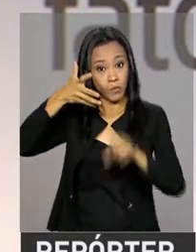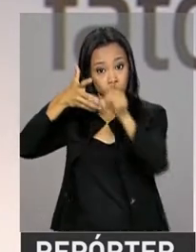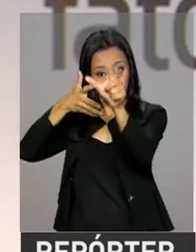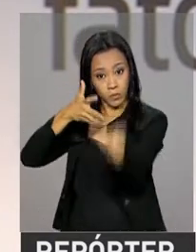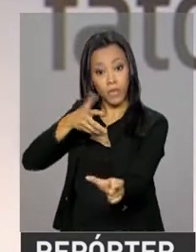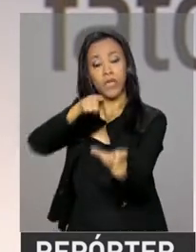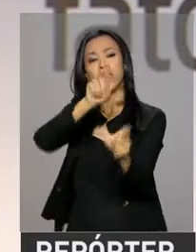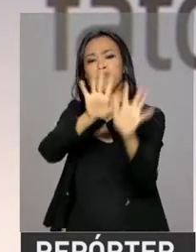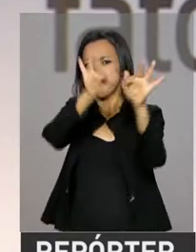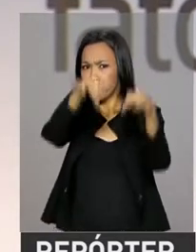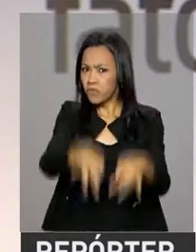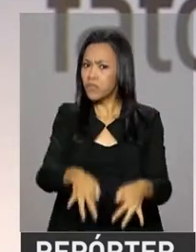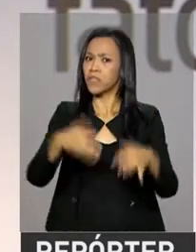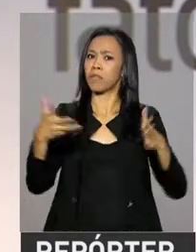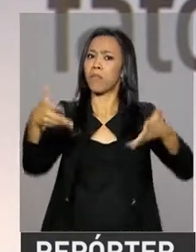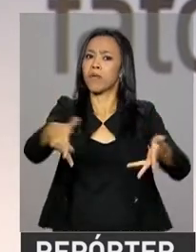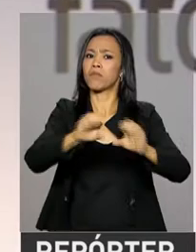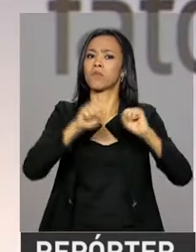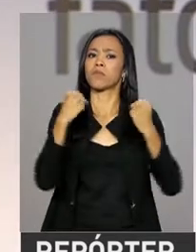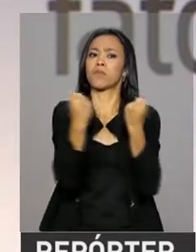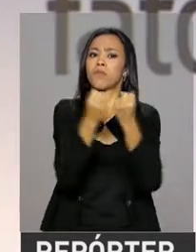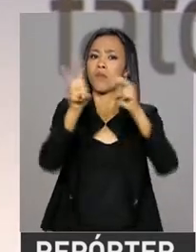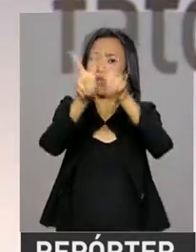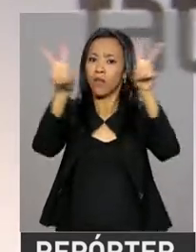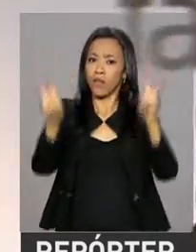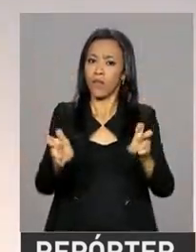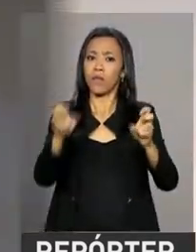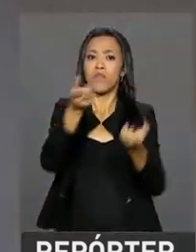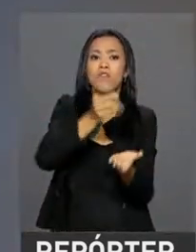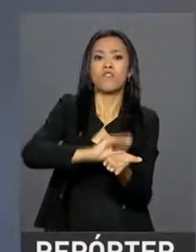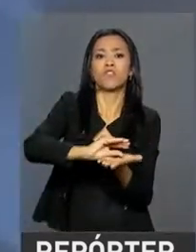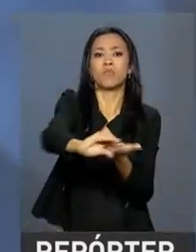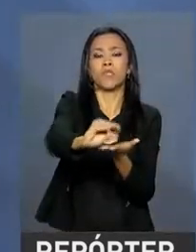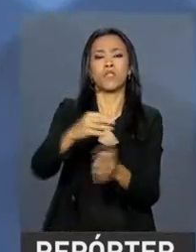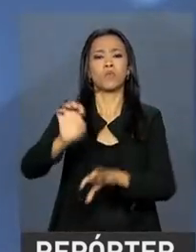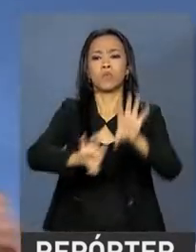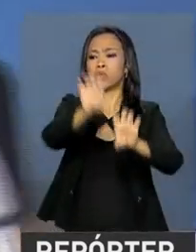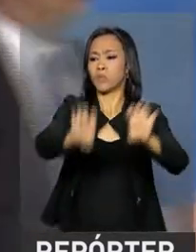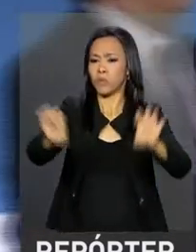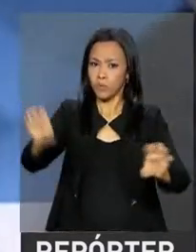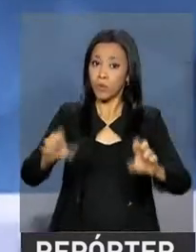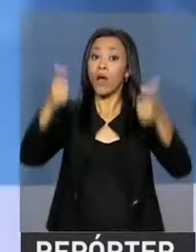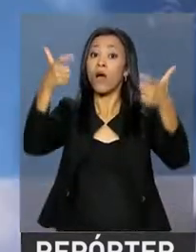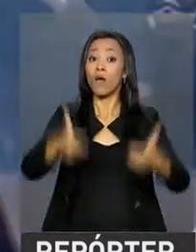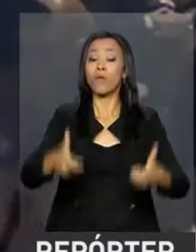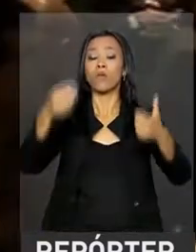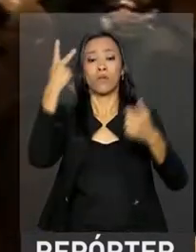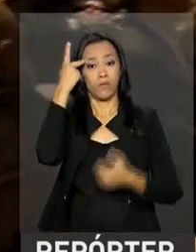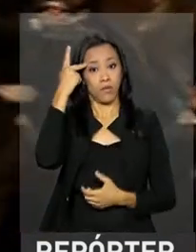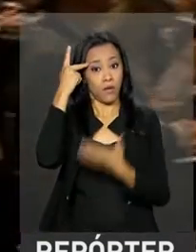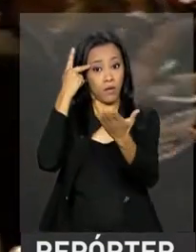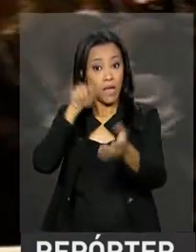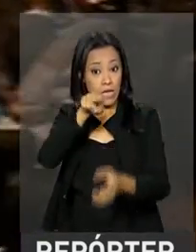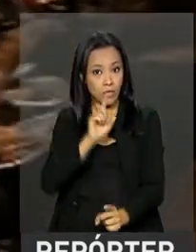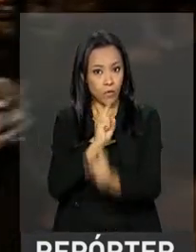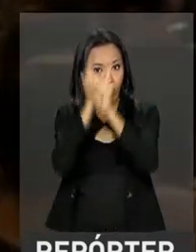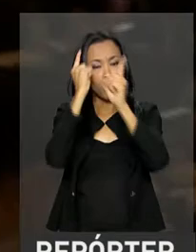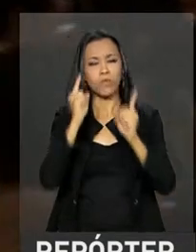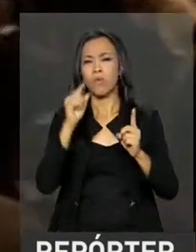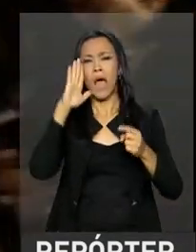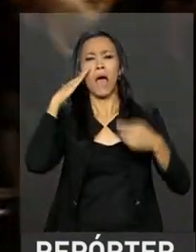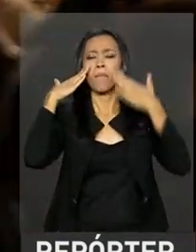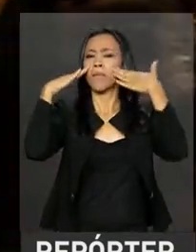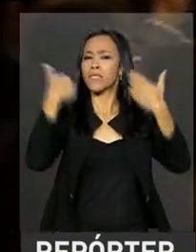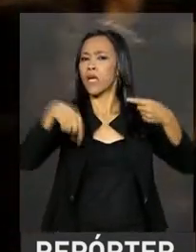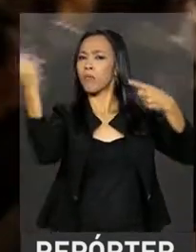encerrou a participação dele no seminário sobre investimentos em infraestrutura realizado na capital paulista o encontro foram apresentados